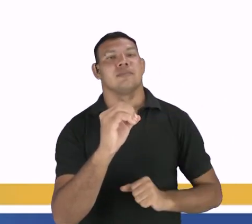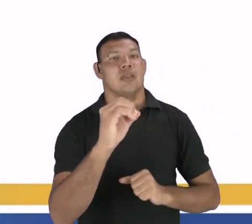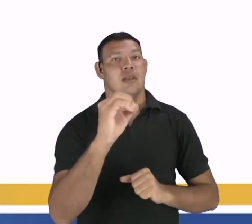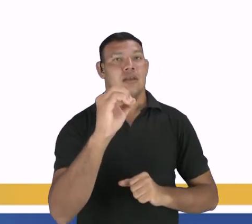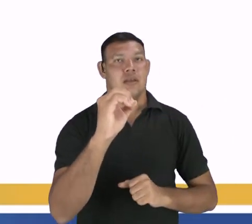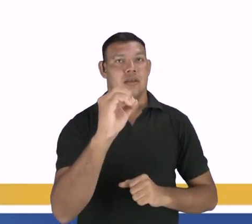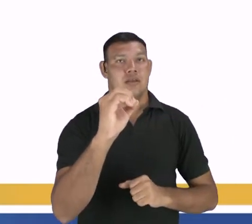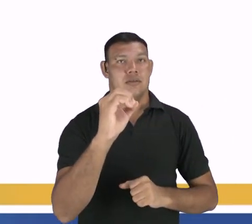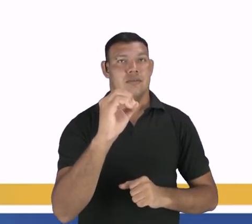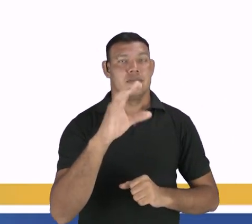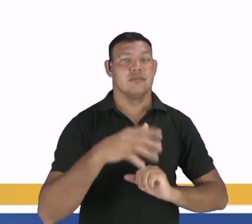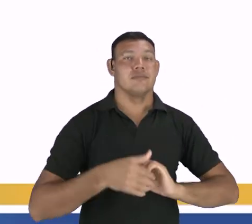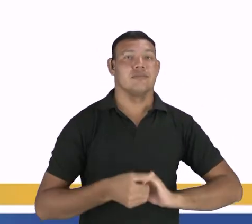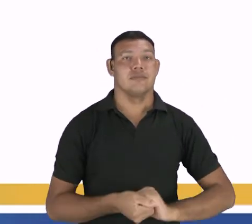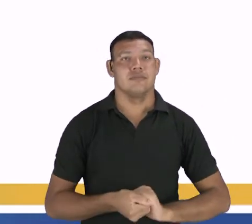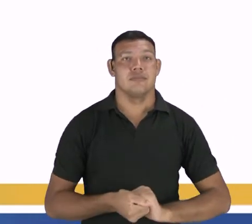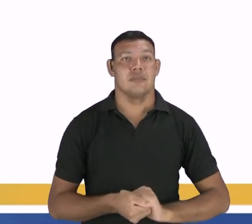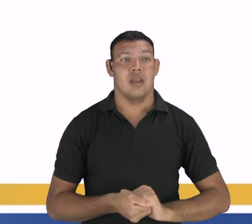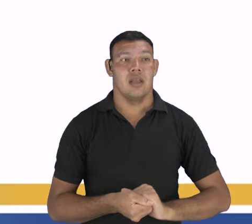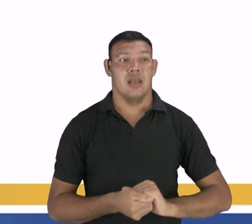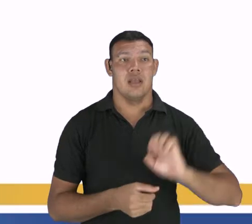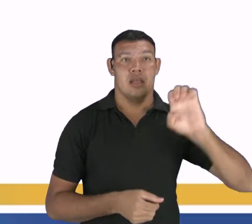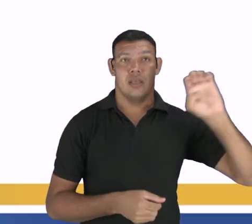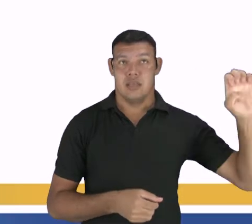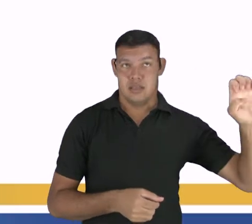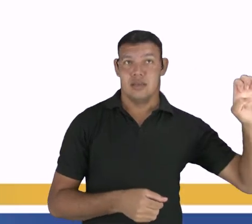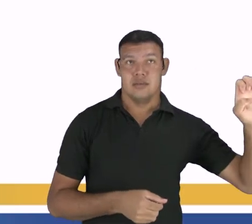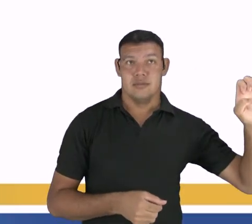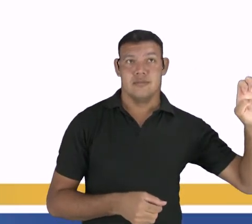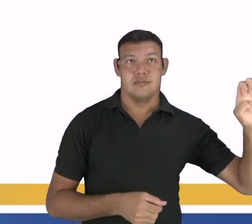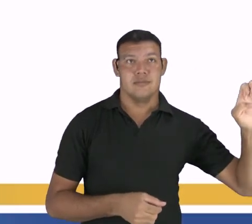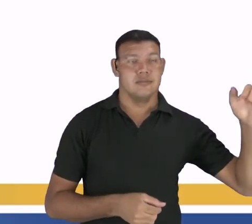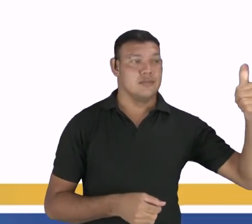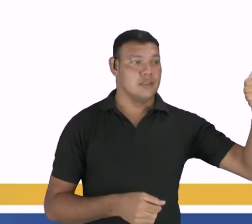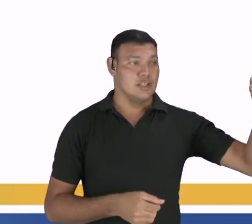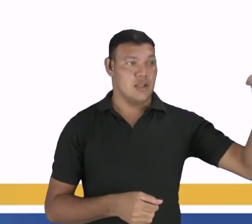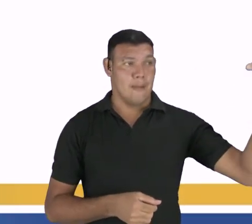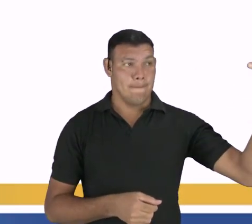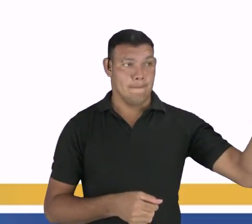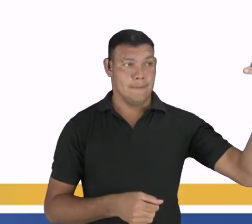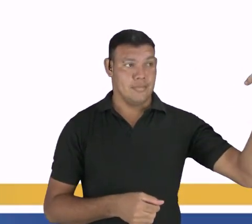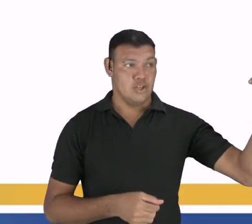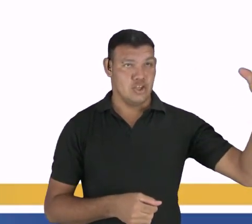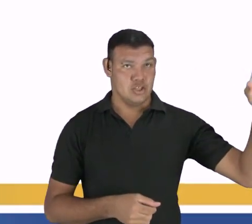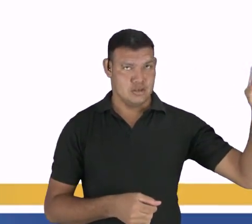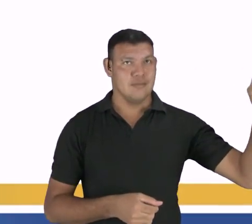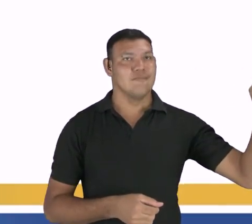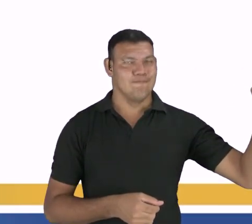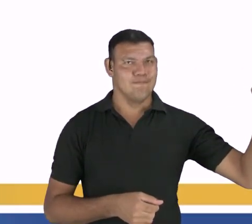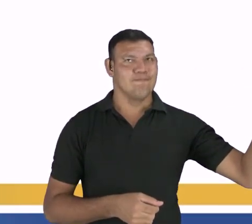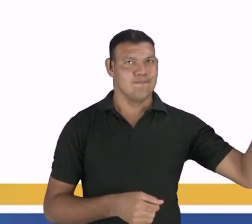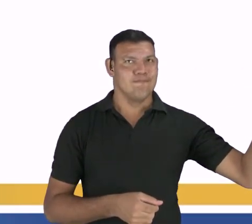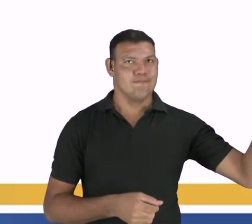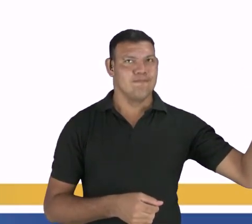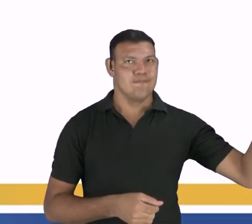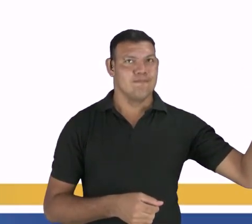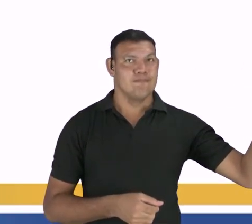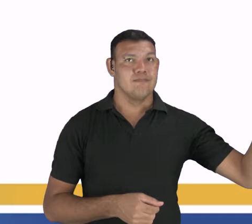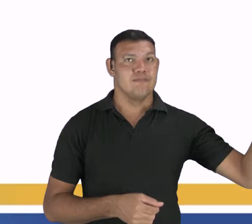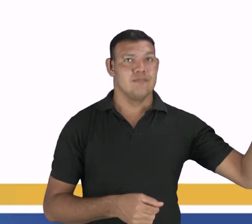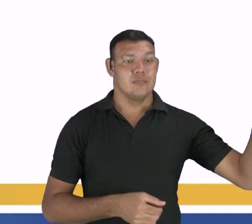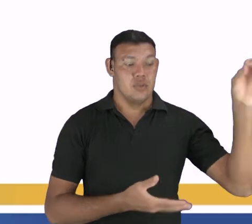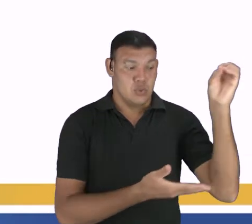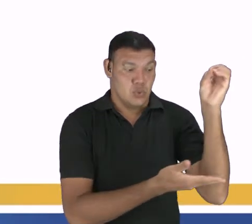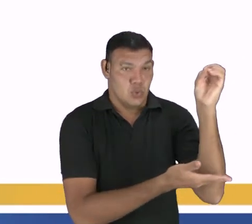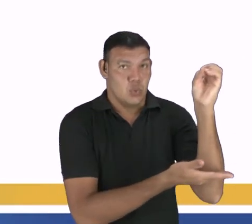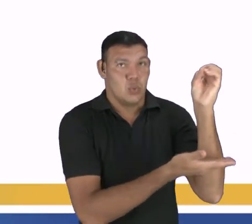vamos marcar ainda para a esquerda do zero, né? A temperatura aí de menos 10 graus Celsius, que é a temperatura